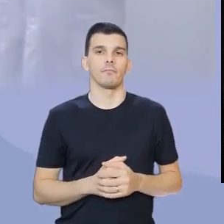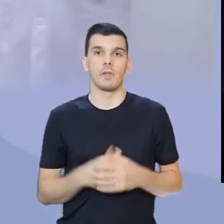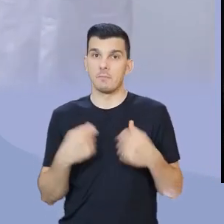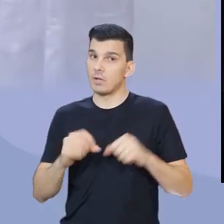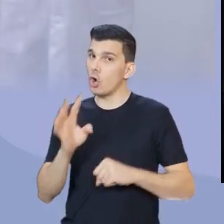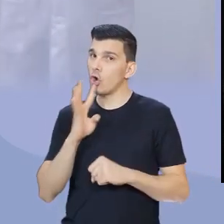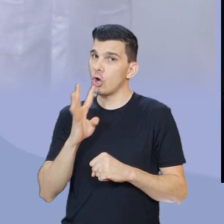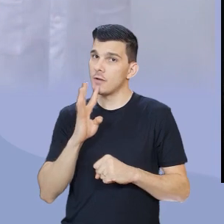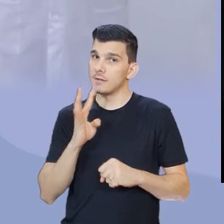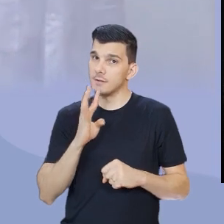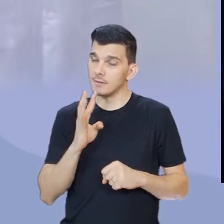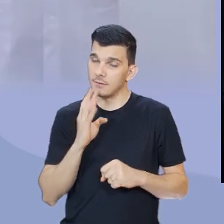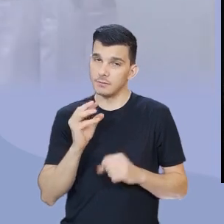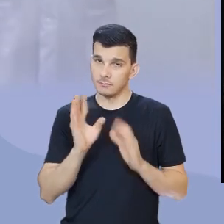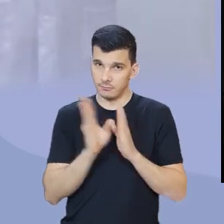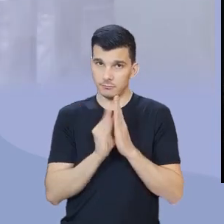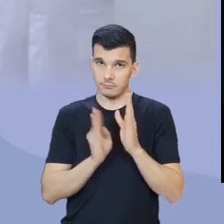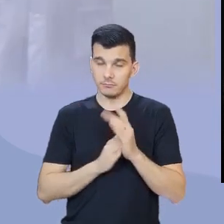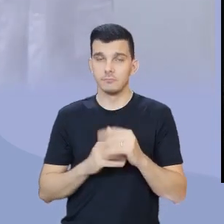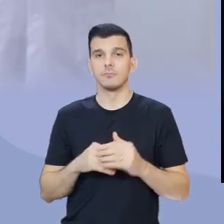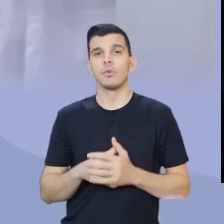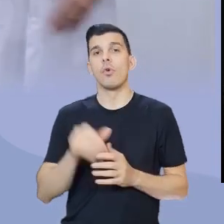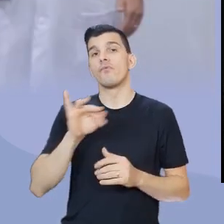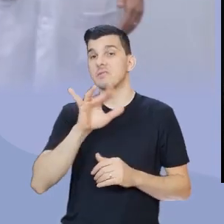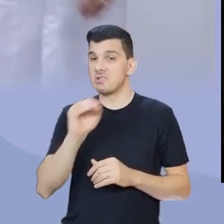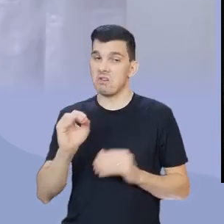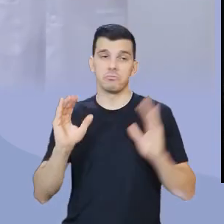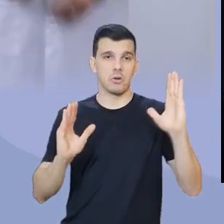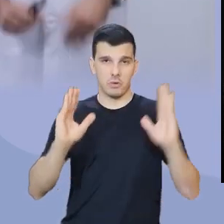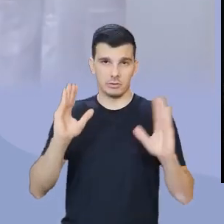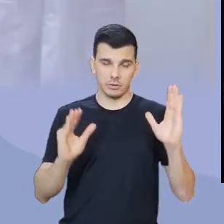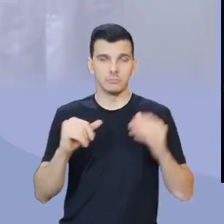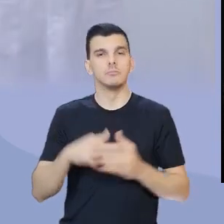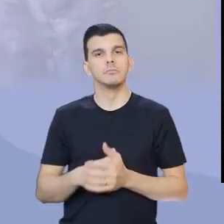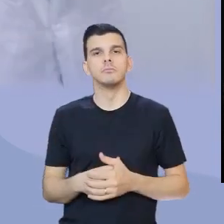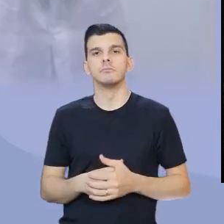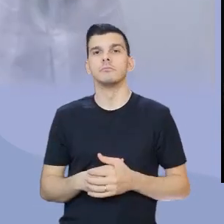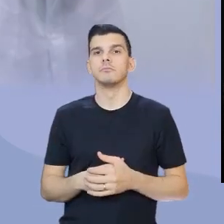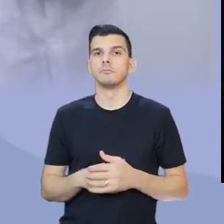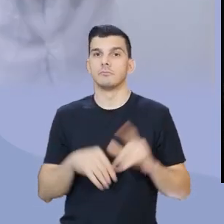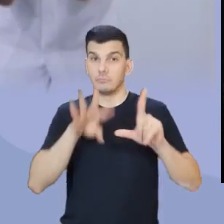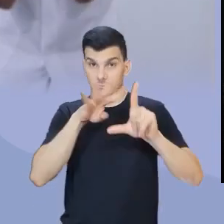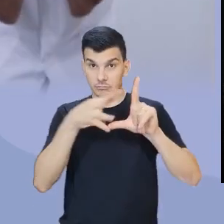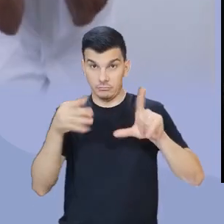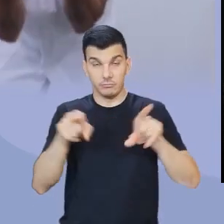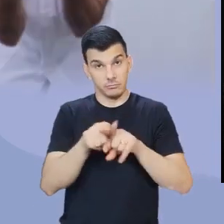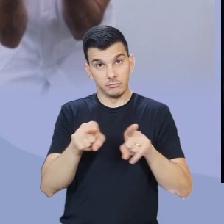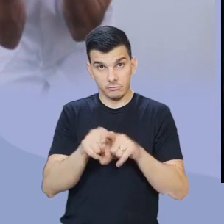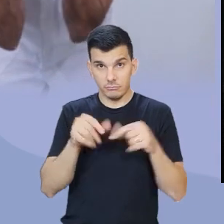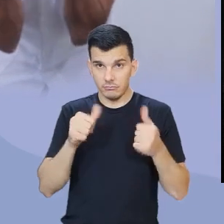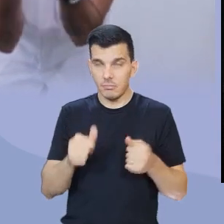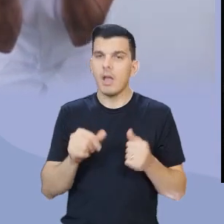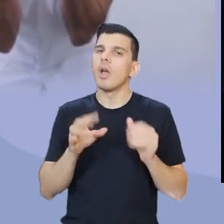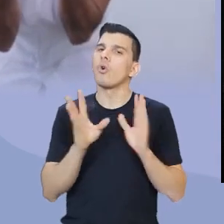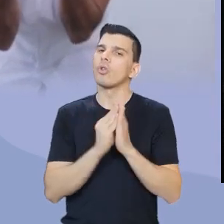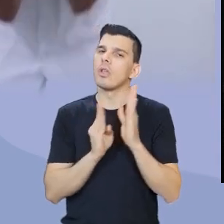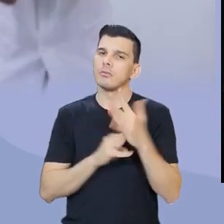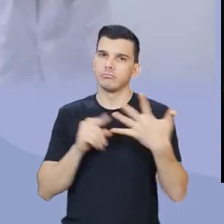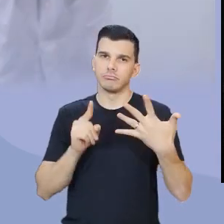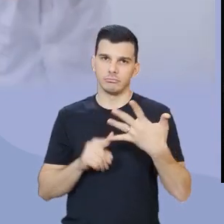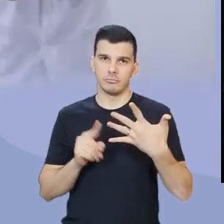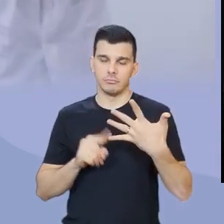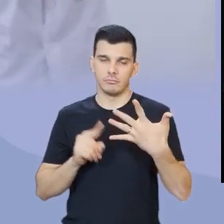que dominar isso aí. Função e equação do primeiro e do segundo grau com os seus gráficos. É isso que vai